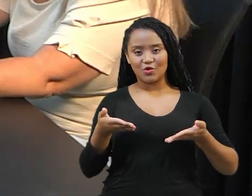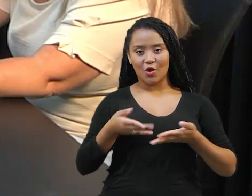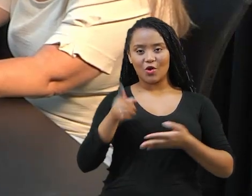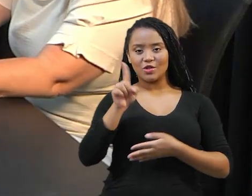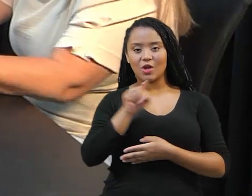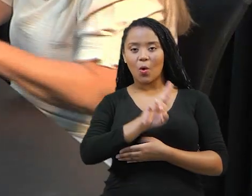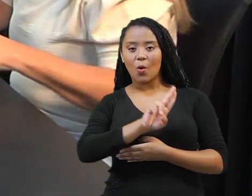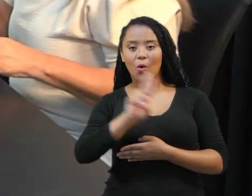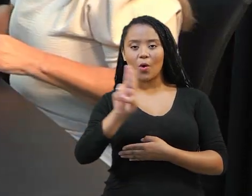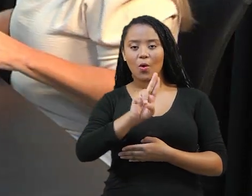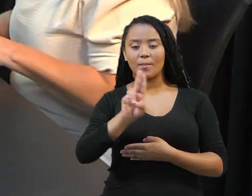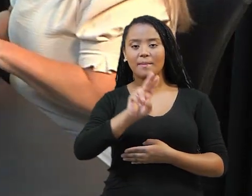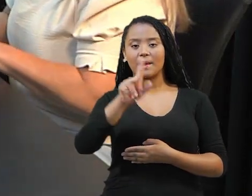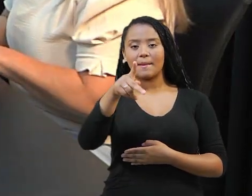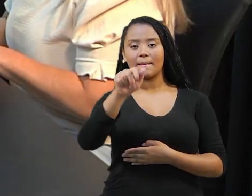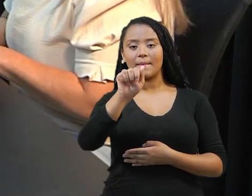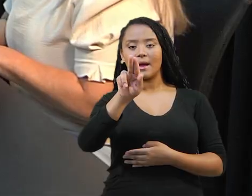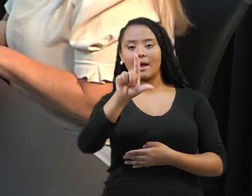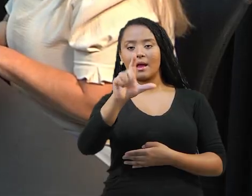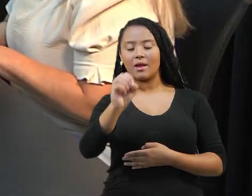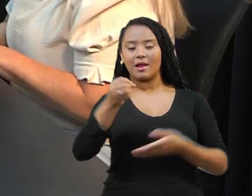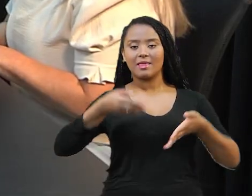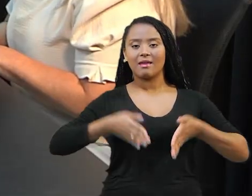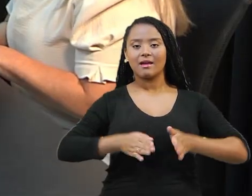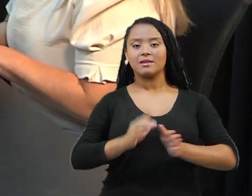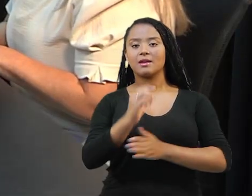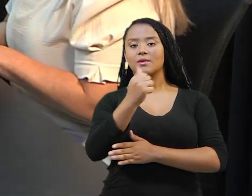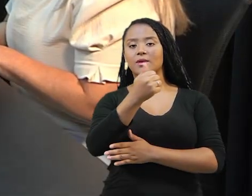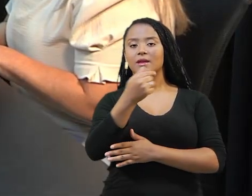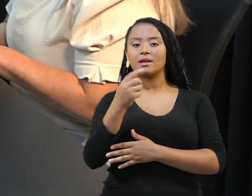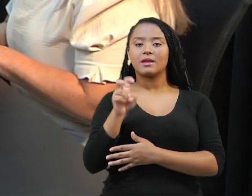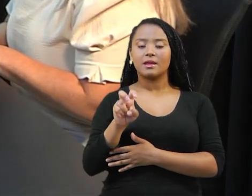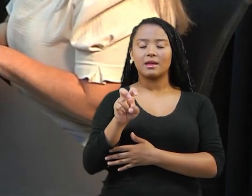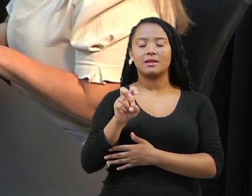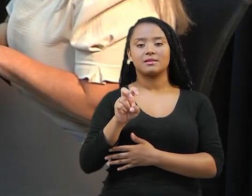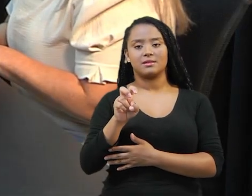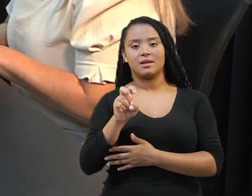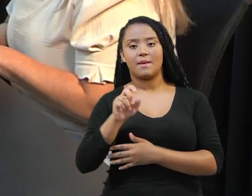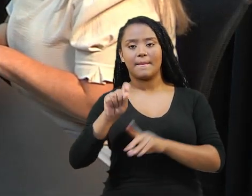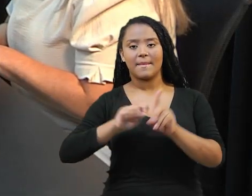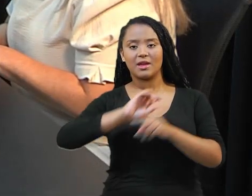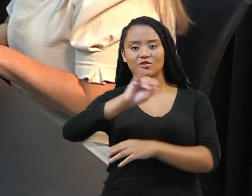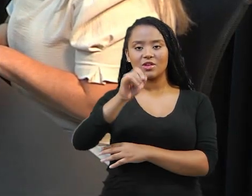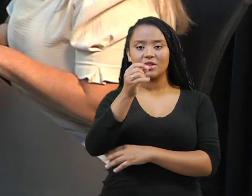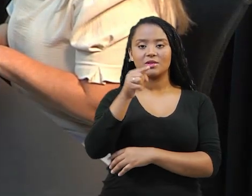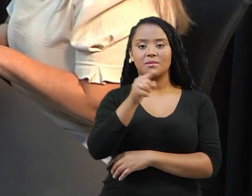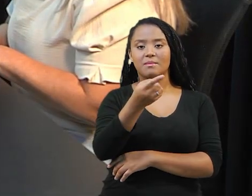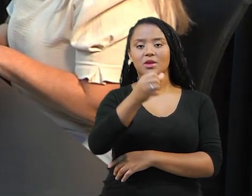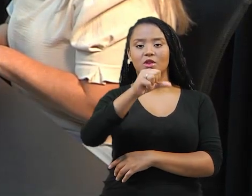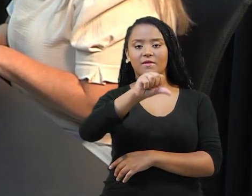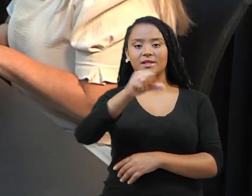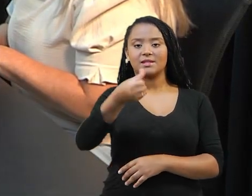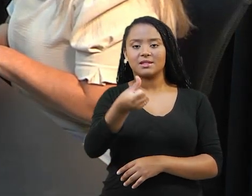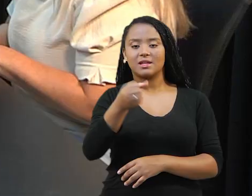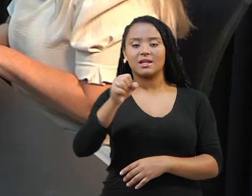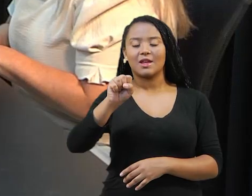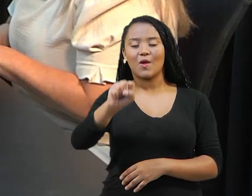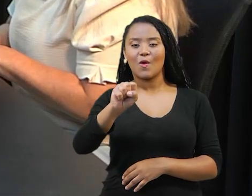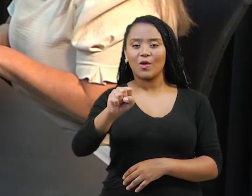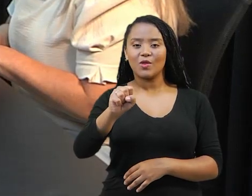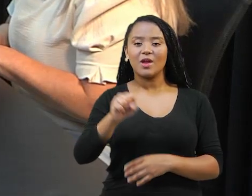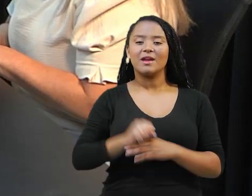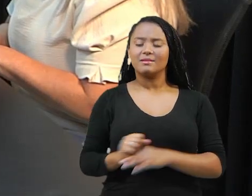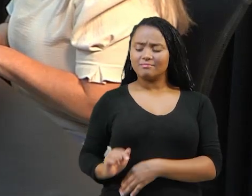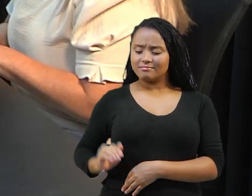Souza Fernandes. Ele que nasceu em 15 de janeiro de 68 e é cria da UFO. Aqui